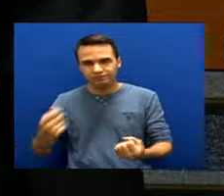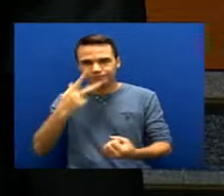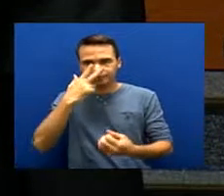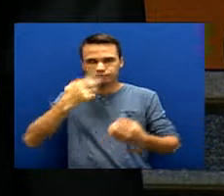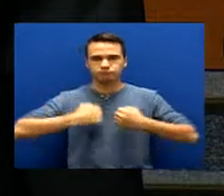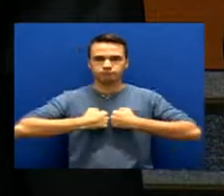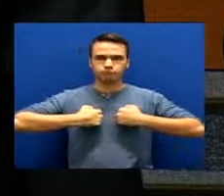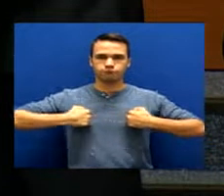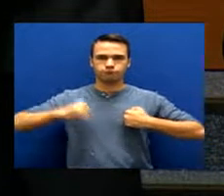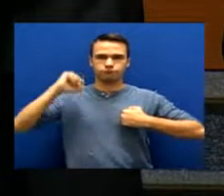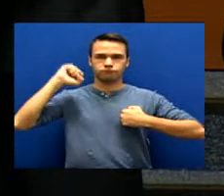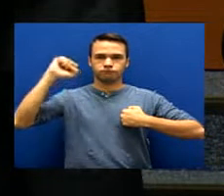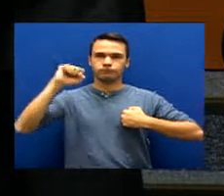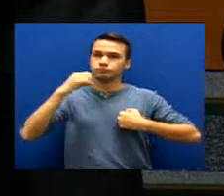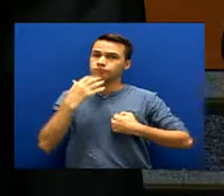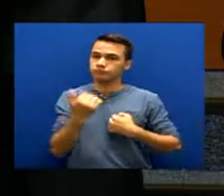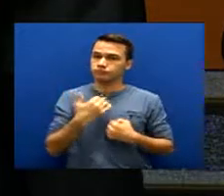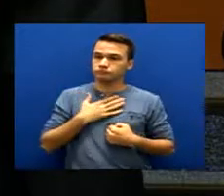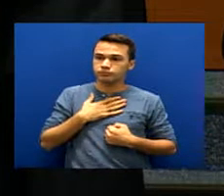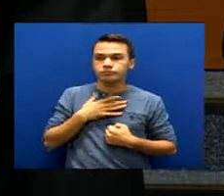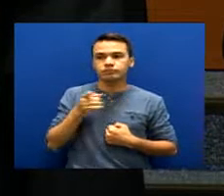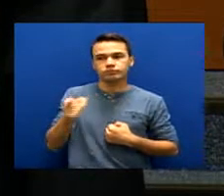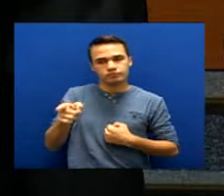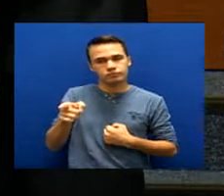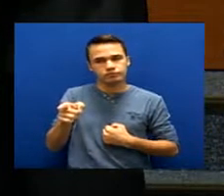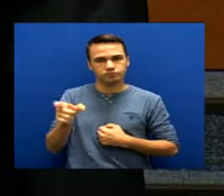do meu trabalho na área social,